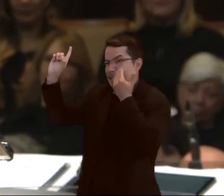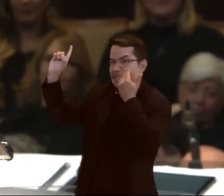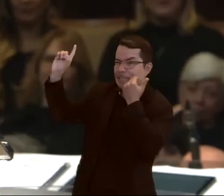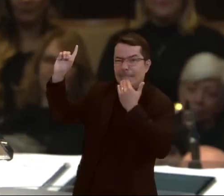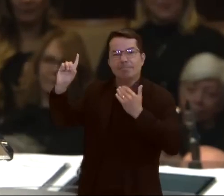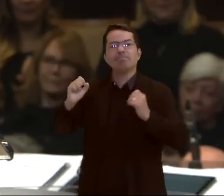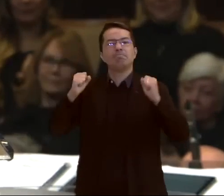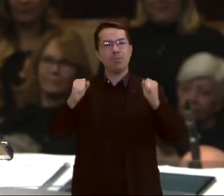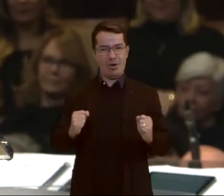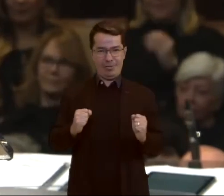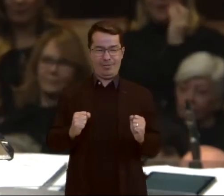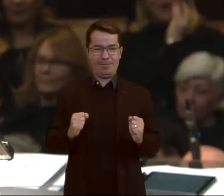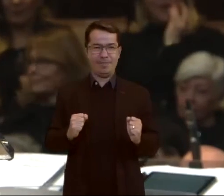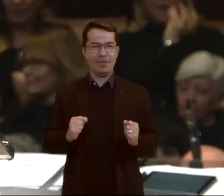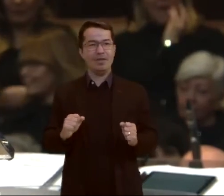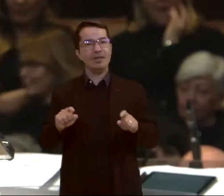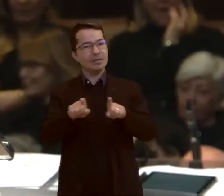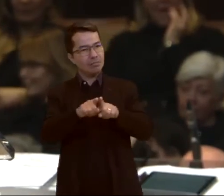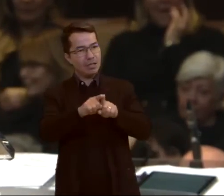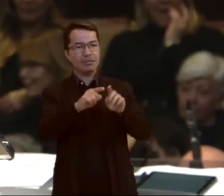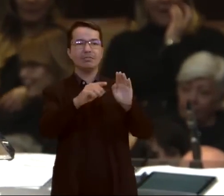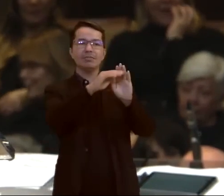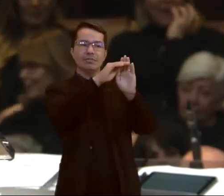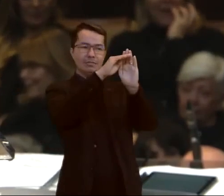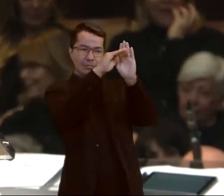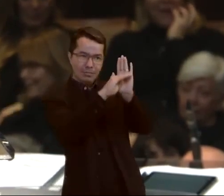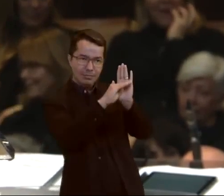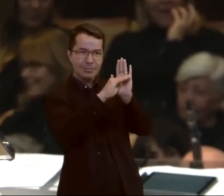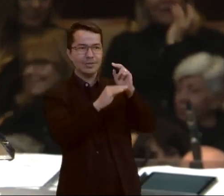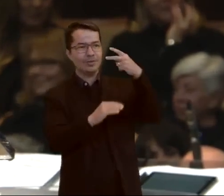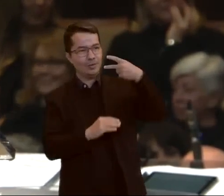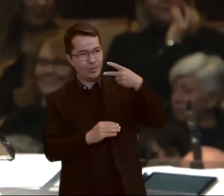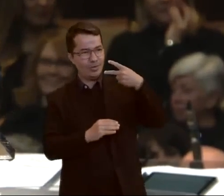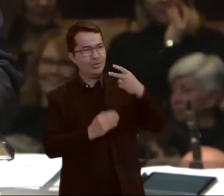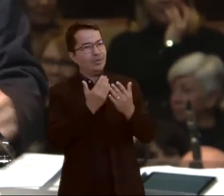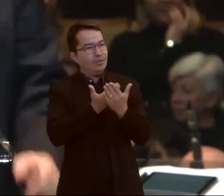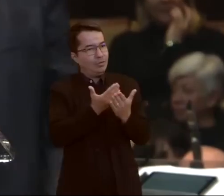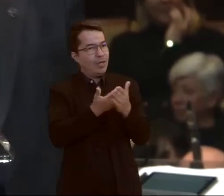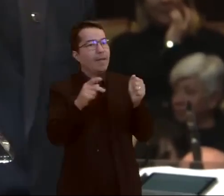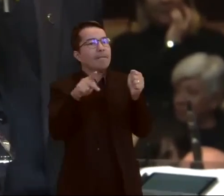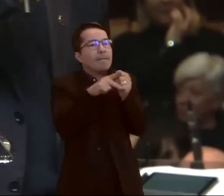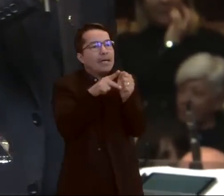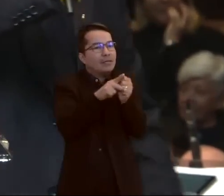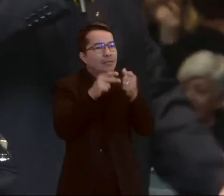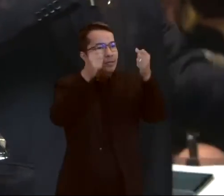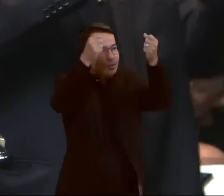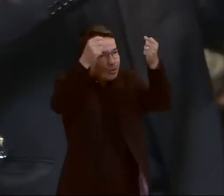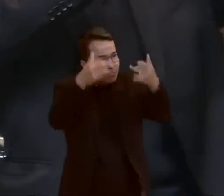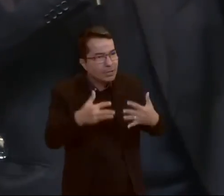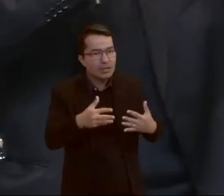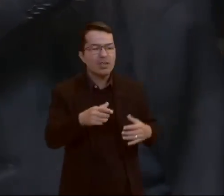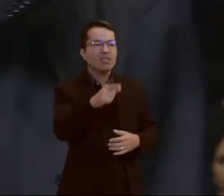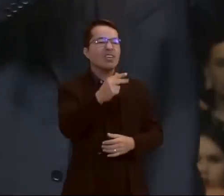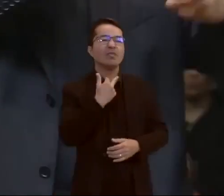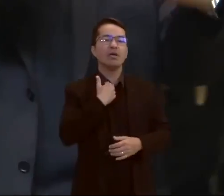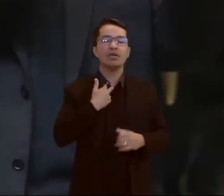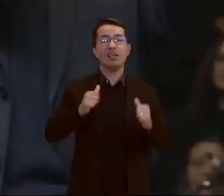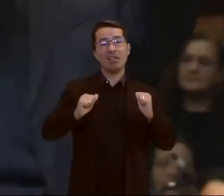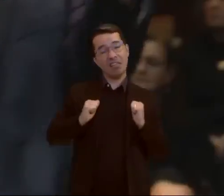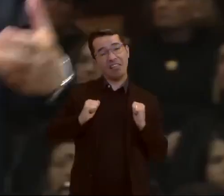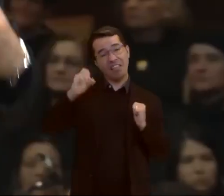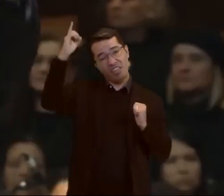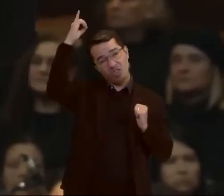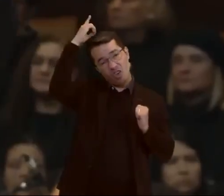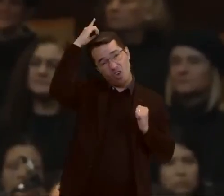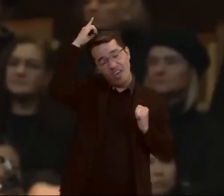aqui, onde Pedro vai dizer para a gente que a gente não pode se conformar com os dons, com os sinais da